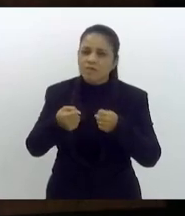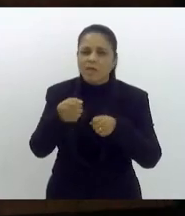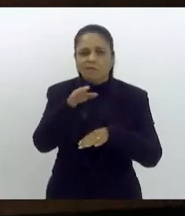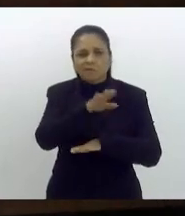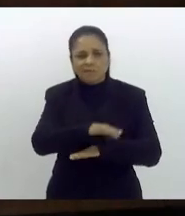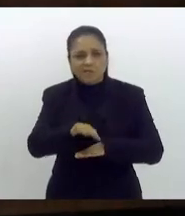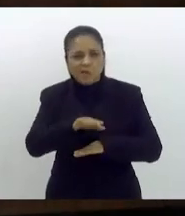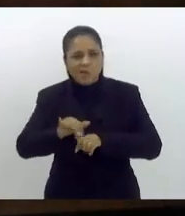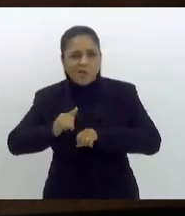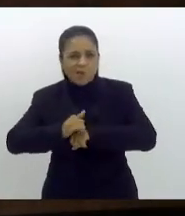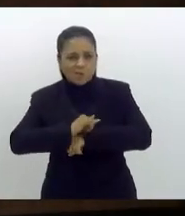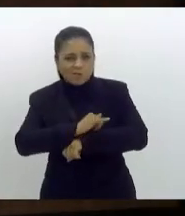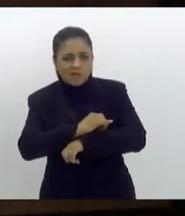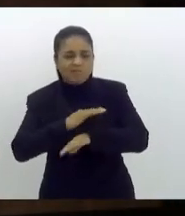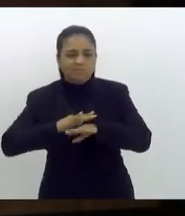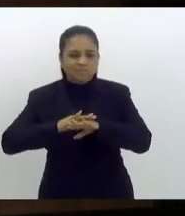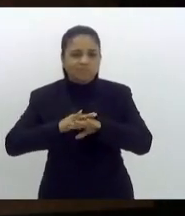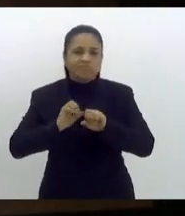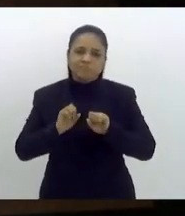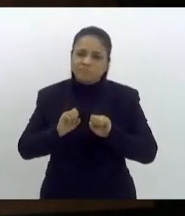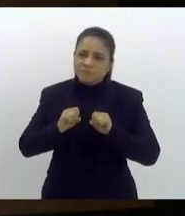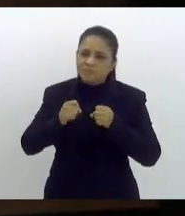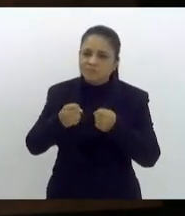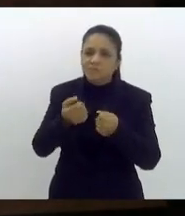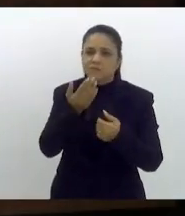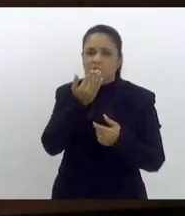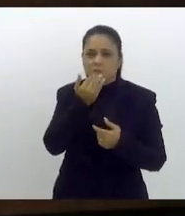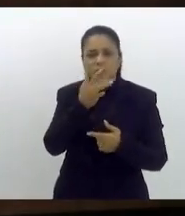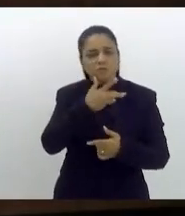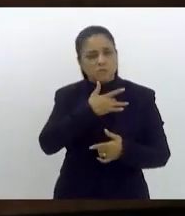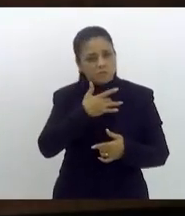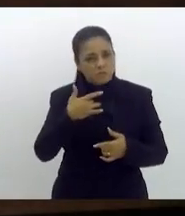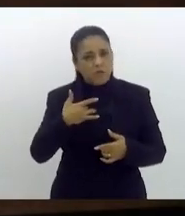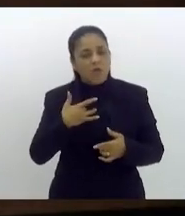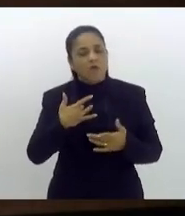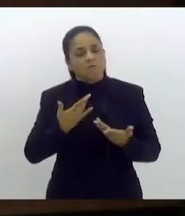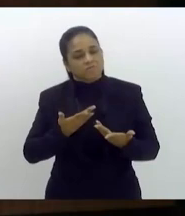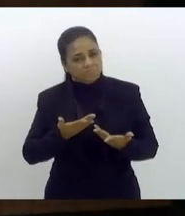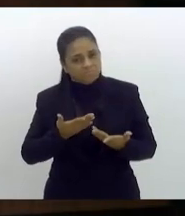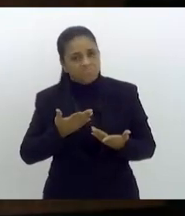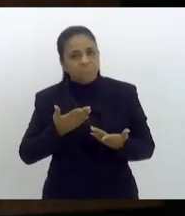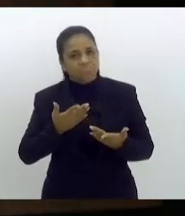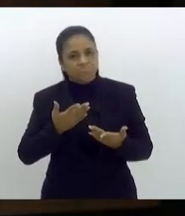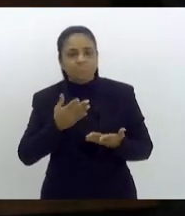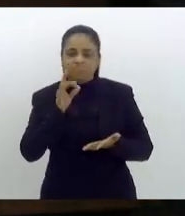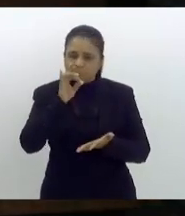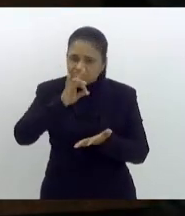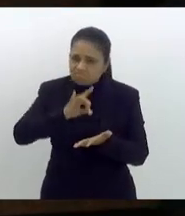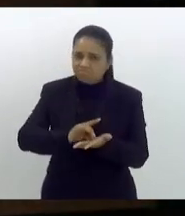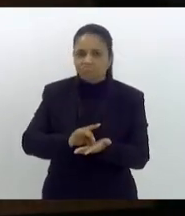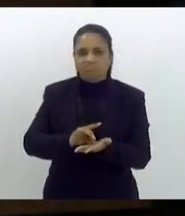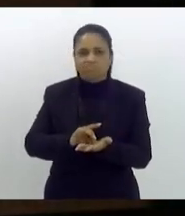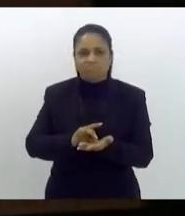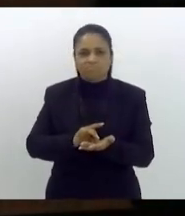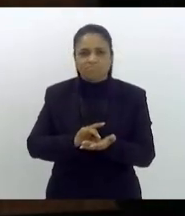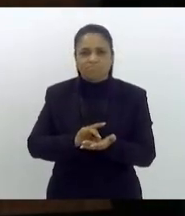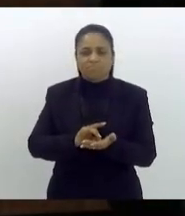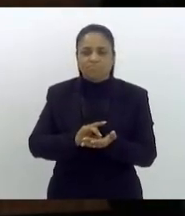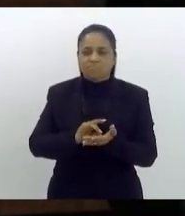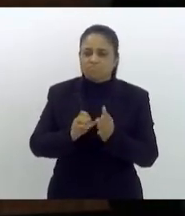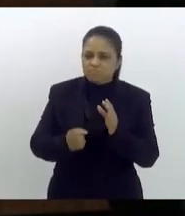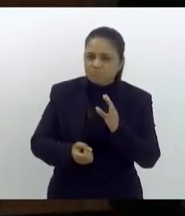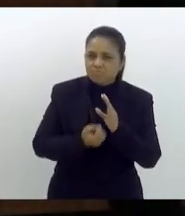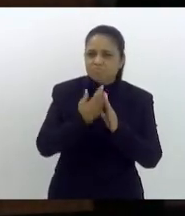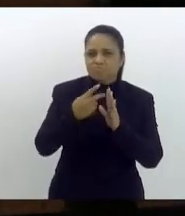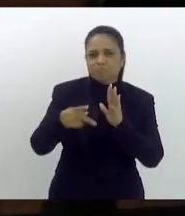da defesa de uma alimentação de saudável e tudo mais então legítima a autoria do projeto